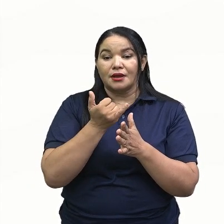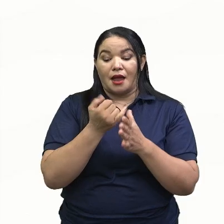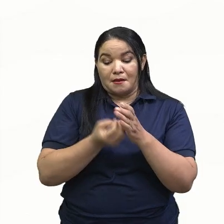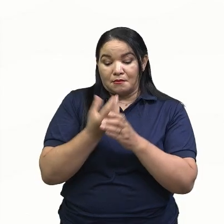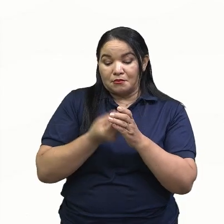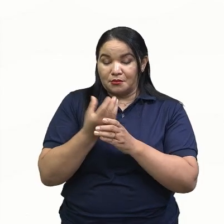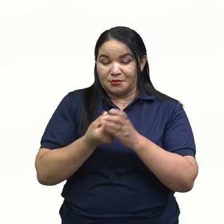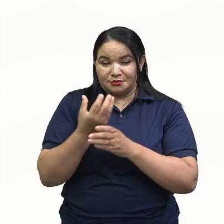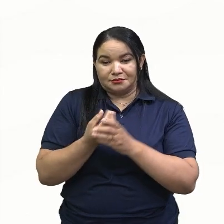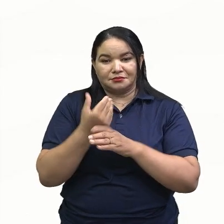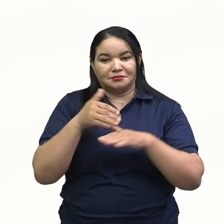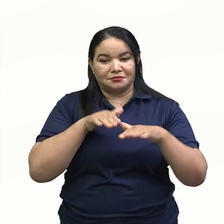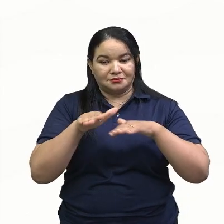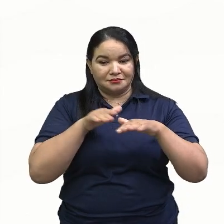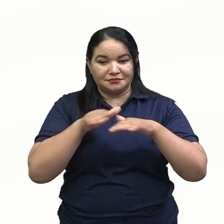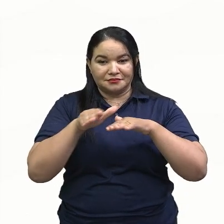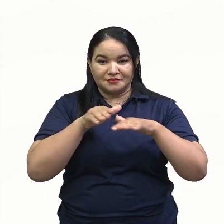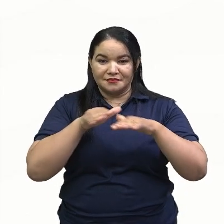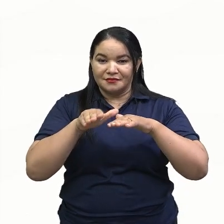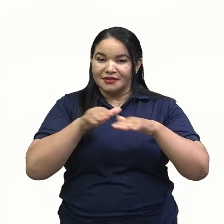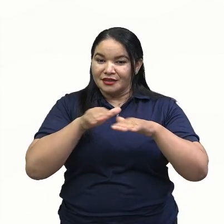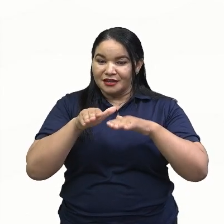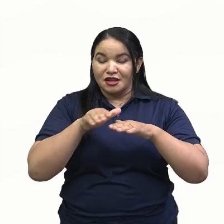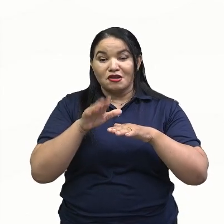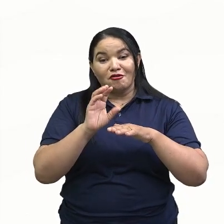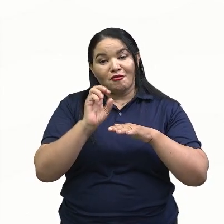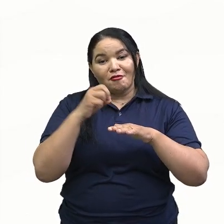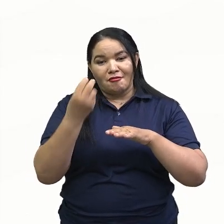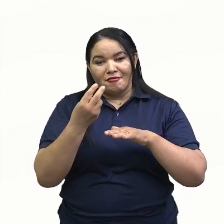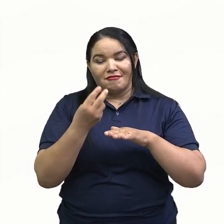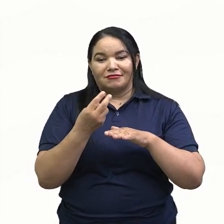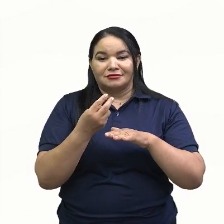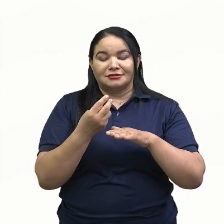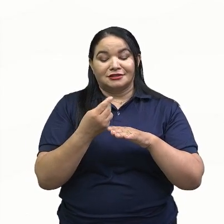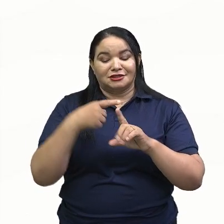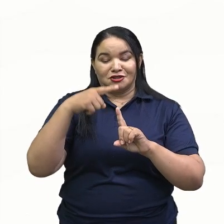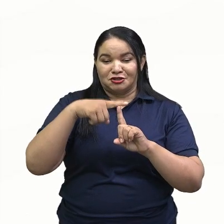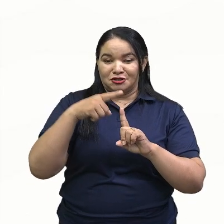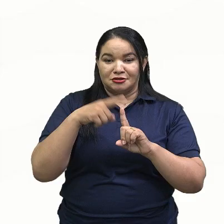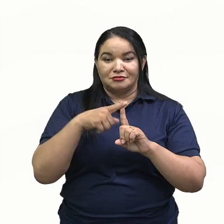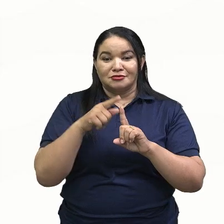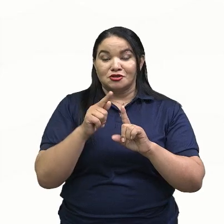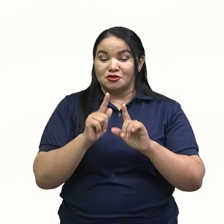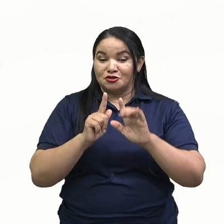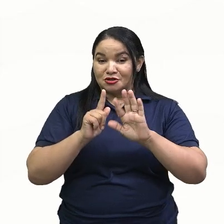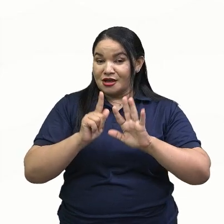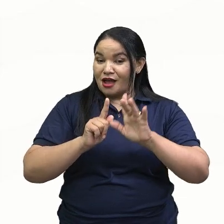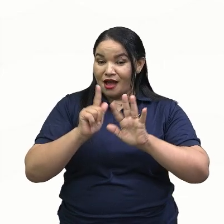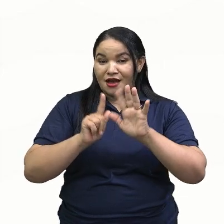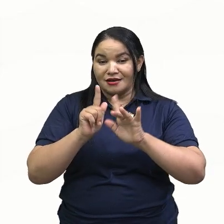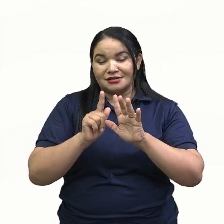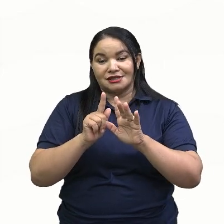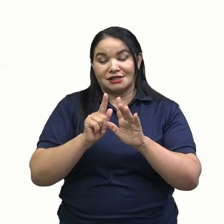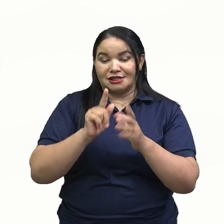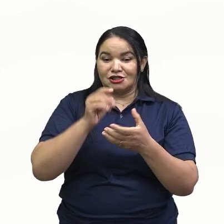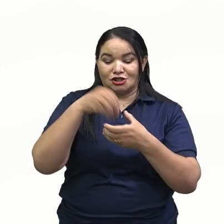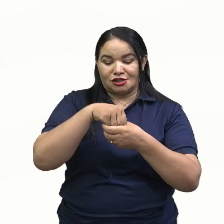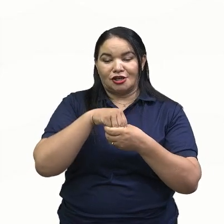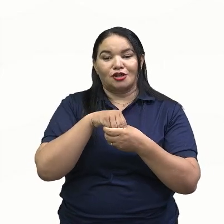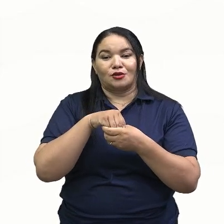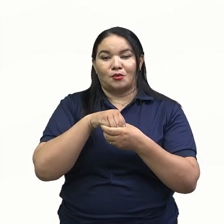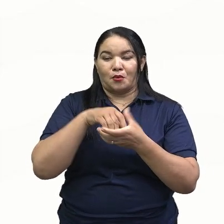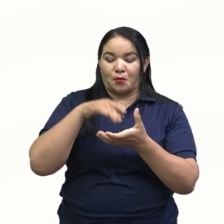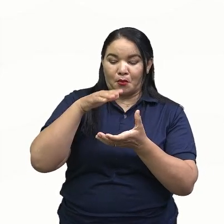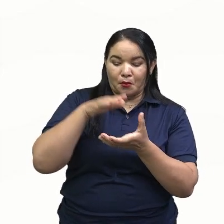movimento ou que comprime algum tipo de gás. Logo, temos aqui os